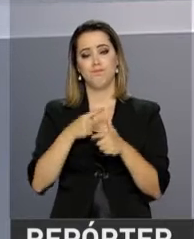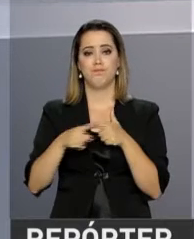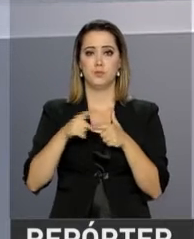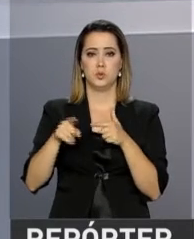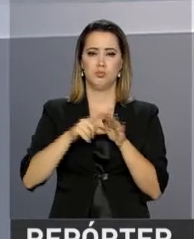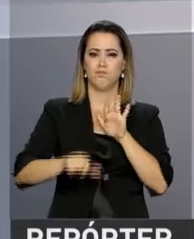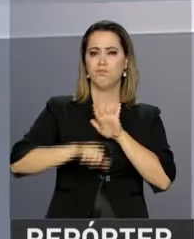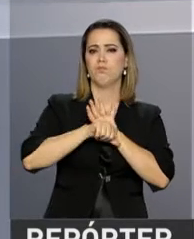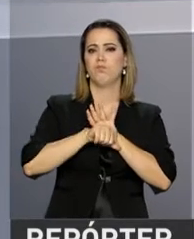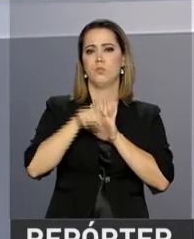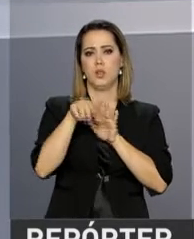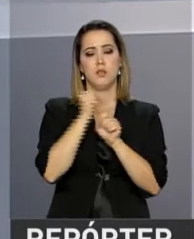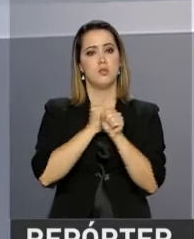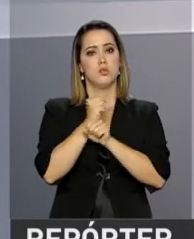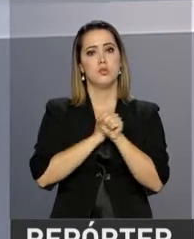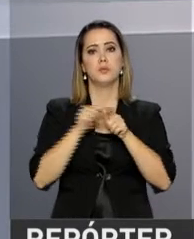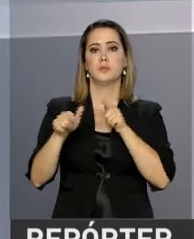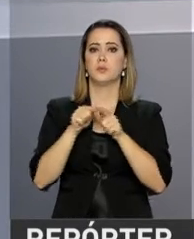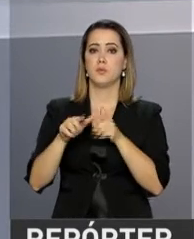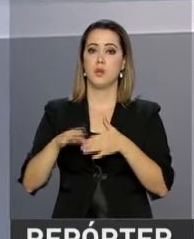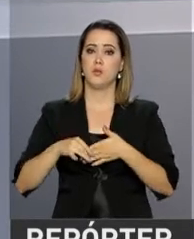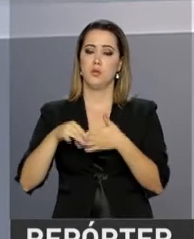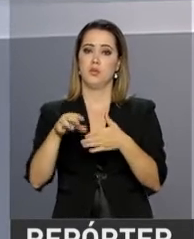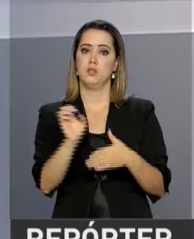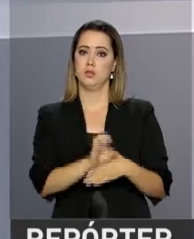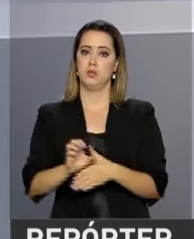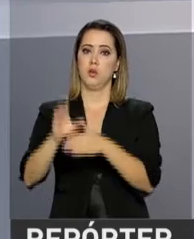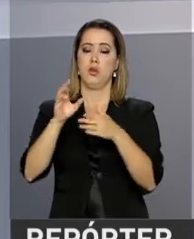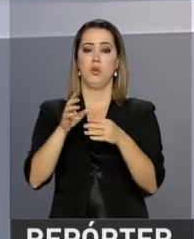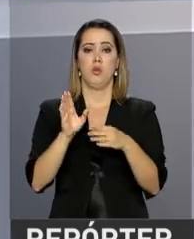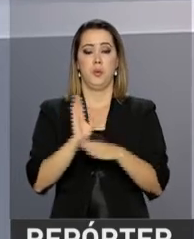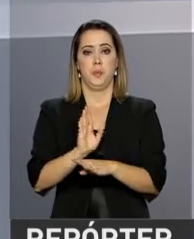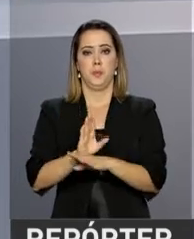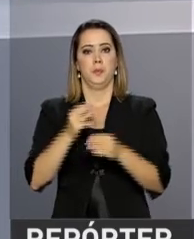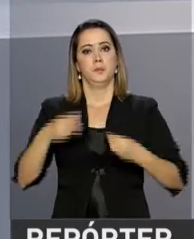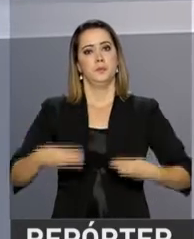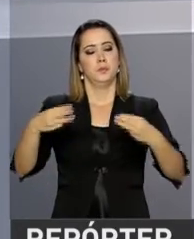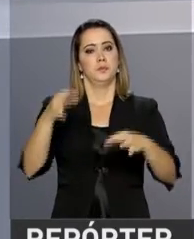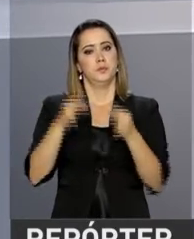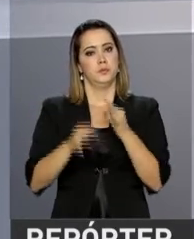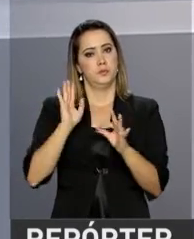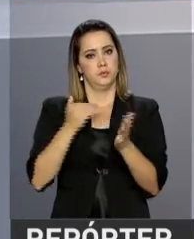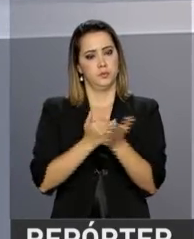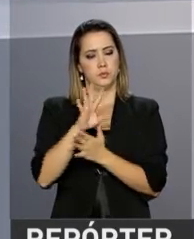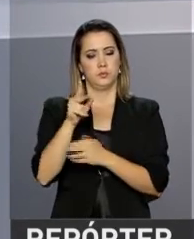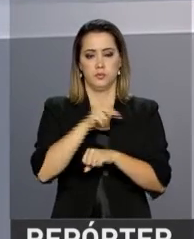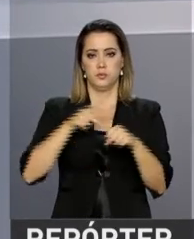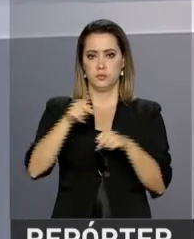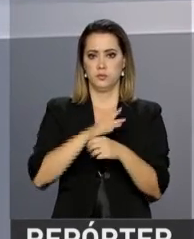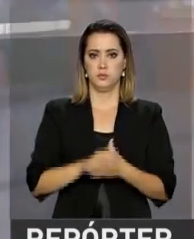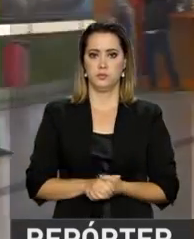crime neste ano as ações coordenadas pelos estados com apoio do ministério da justiça já começaram em todo o